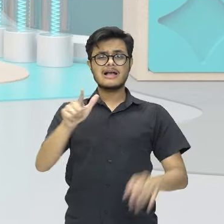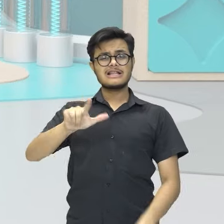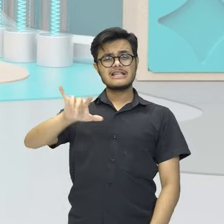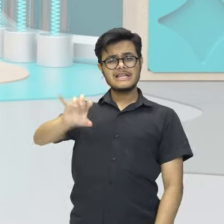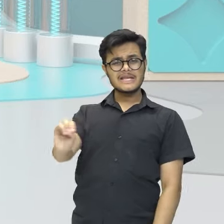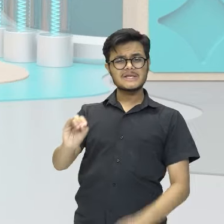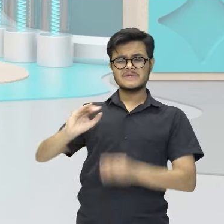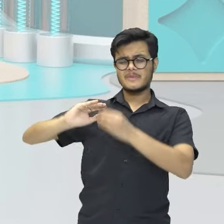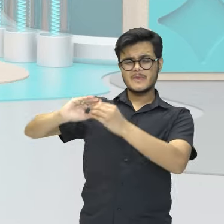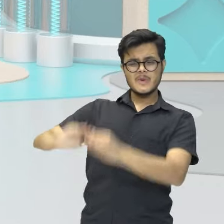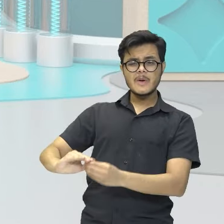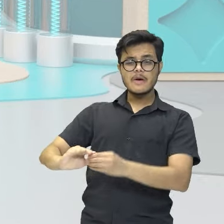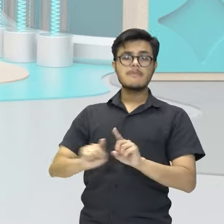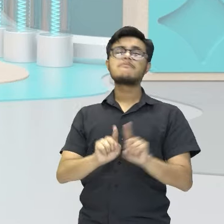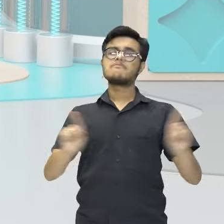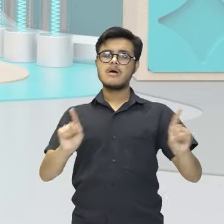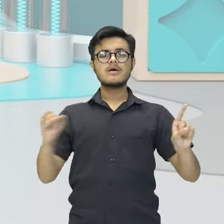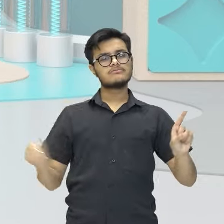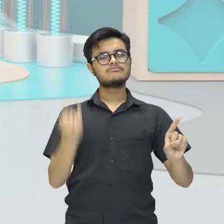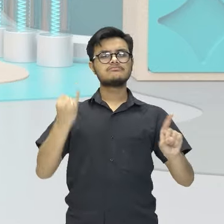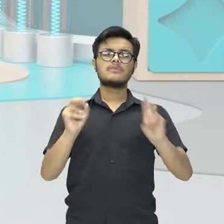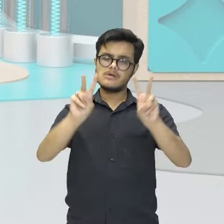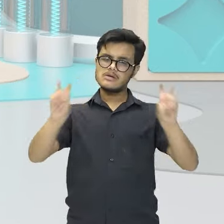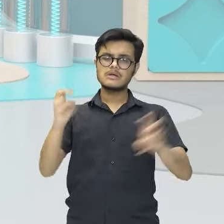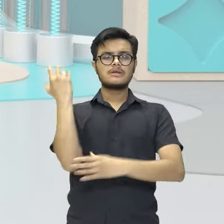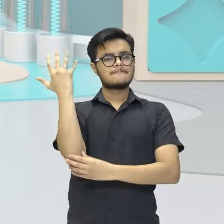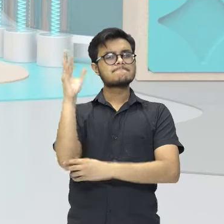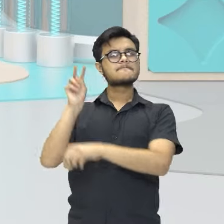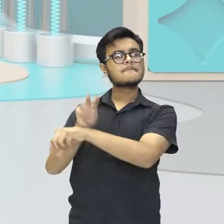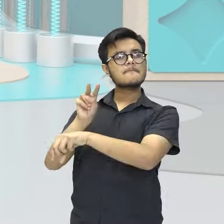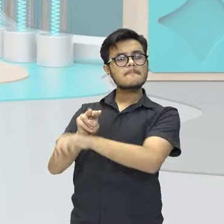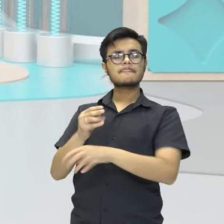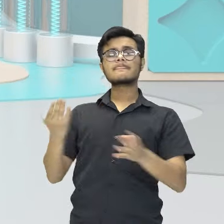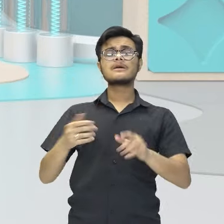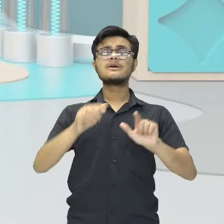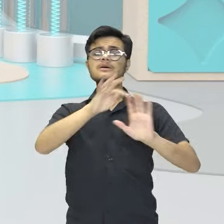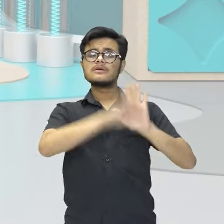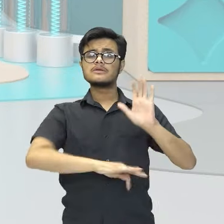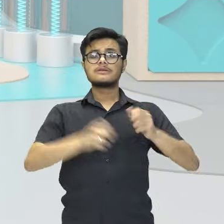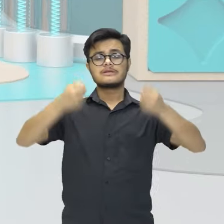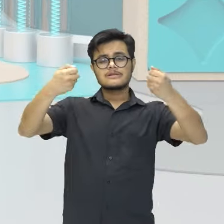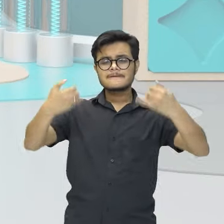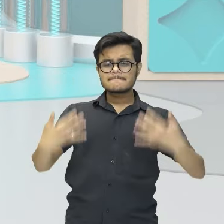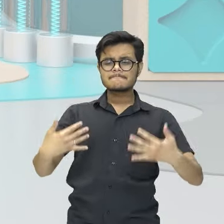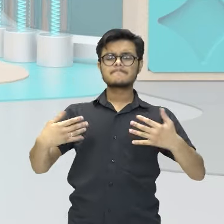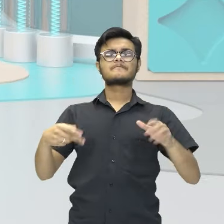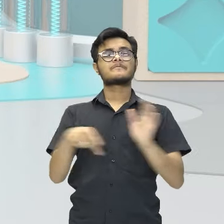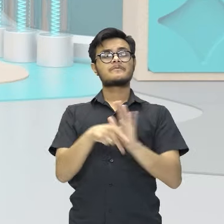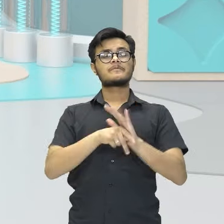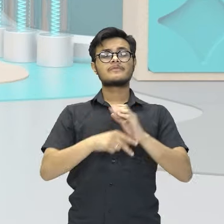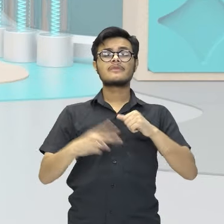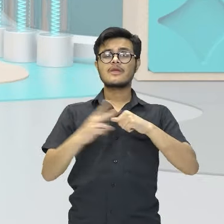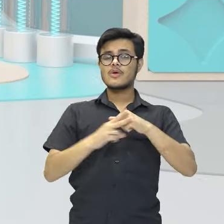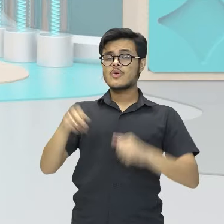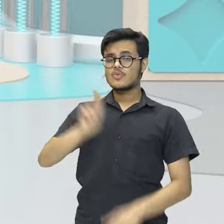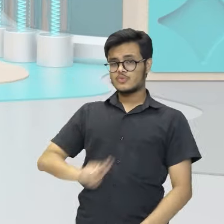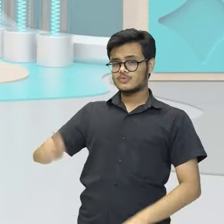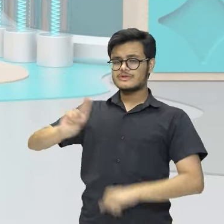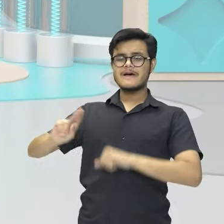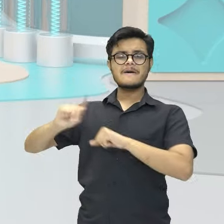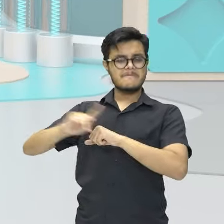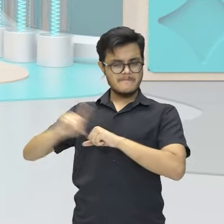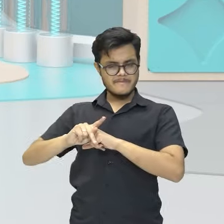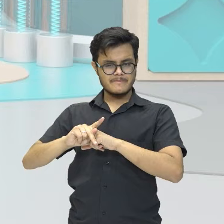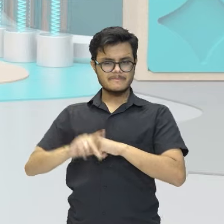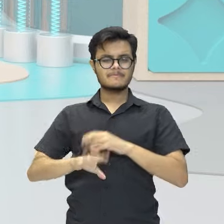mostrado importante nós então vamos utilizar algumas passagens deste texto para estudar sobre a predicação e